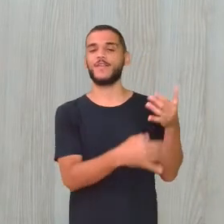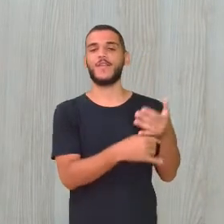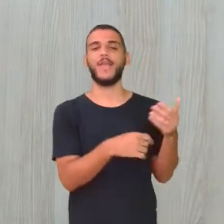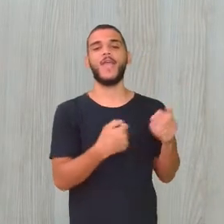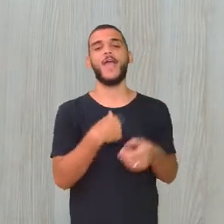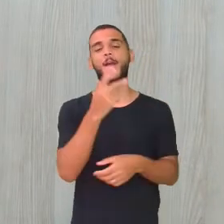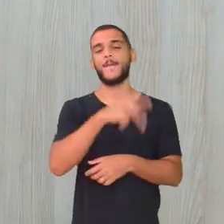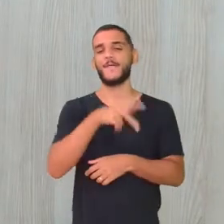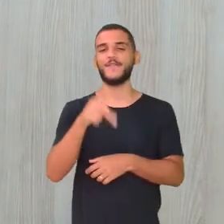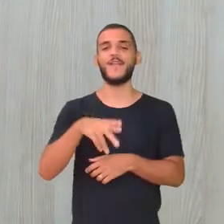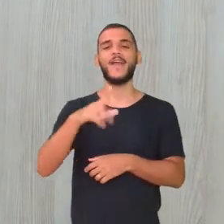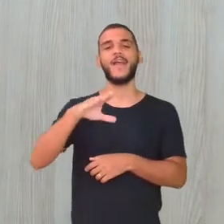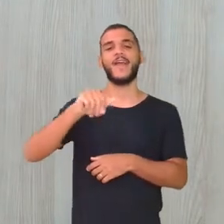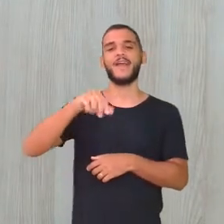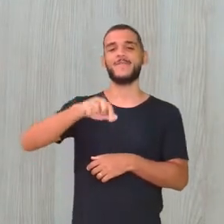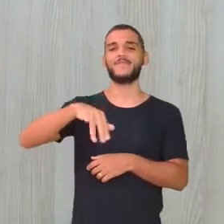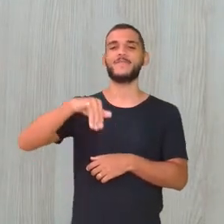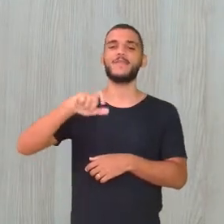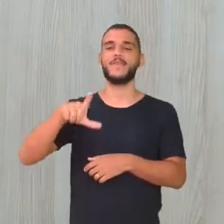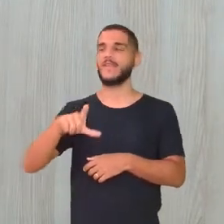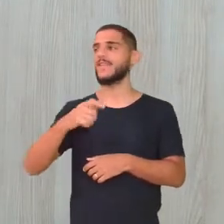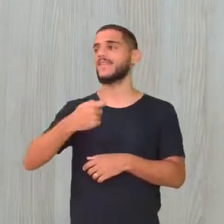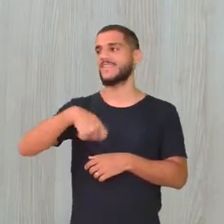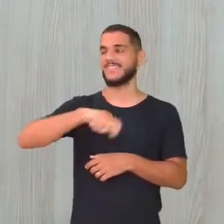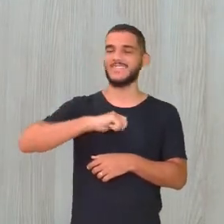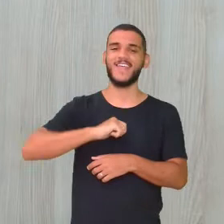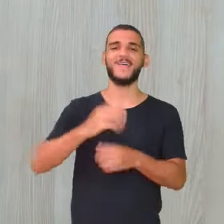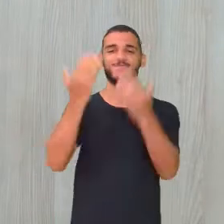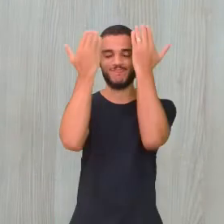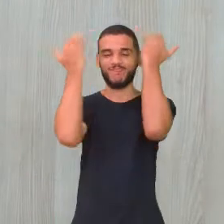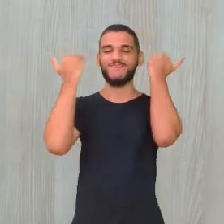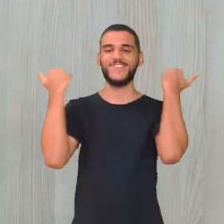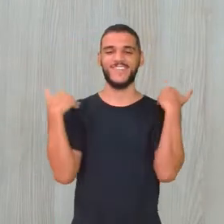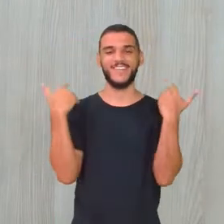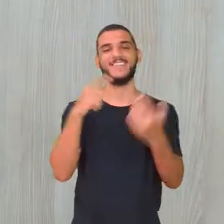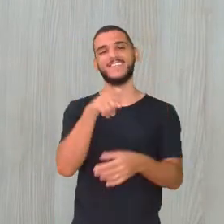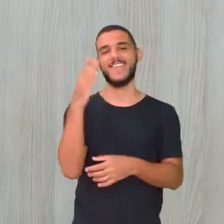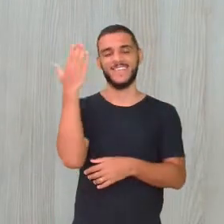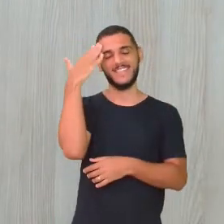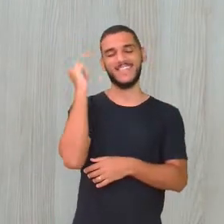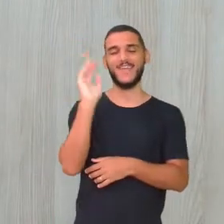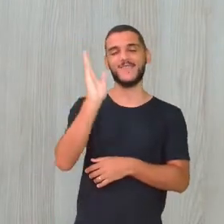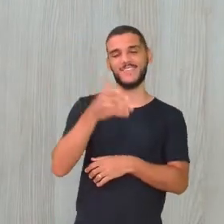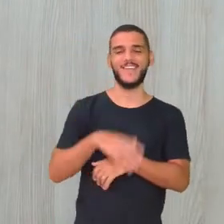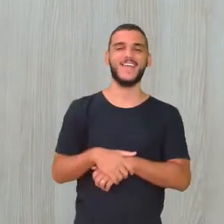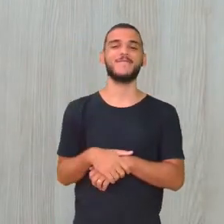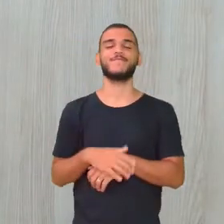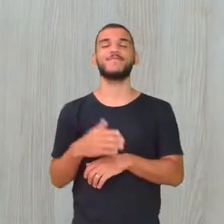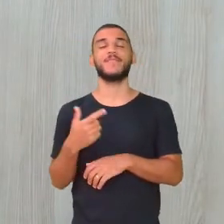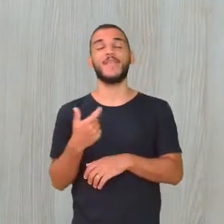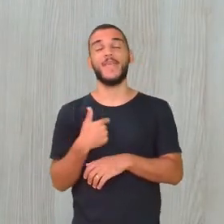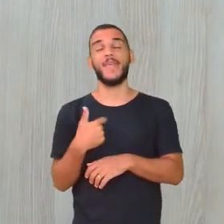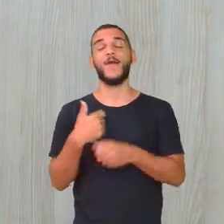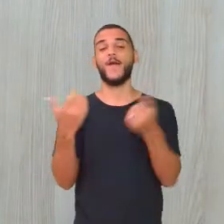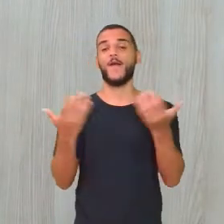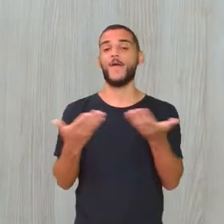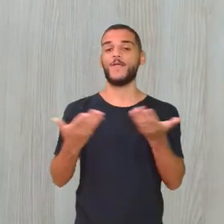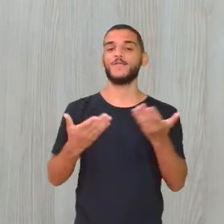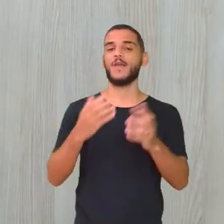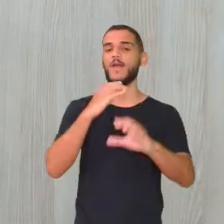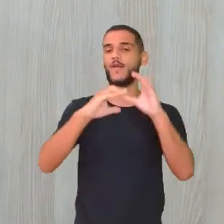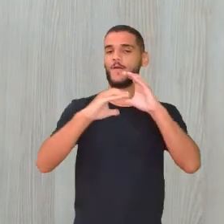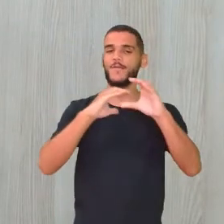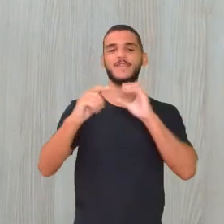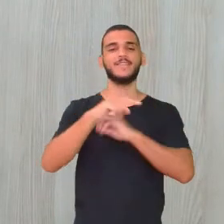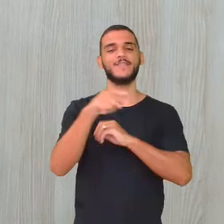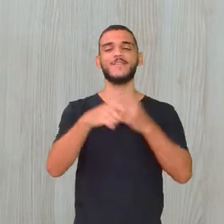sou o Camille Borba, este é meu sinal, né? Como vocês estão cansados de saber. E eu tô aqui para fazer essa parte da comunicação